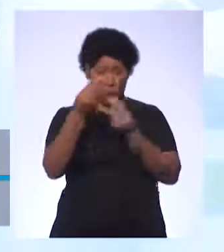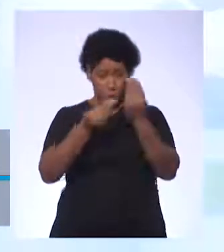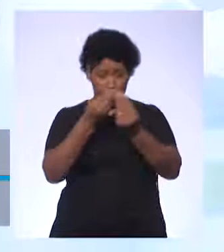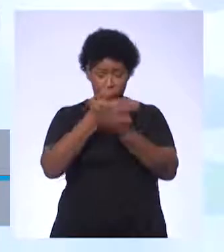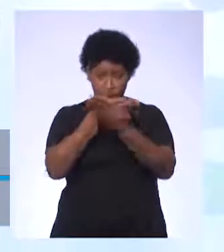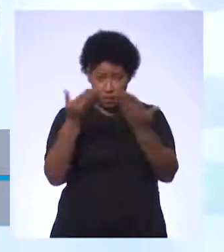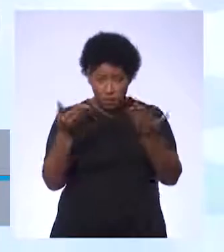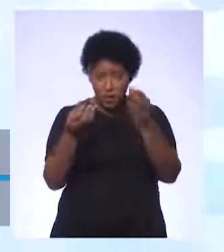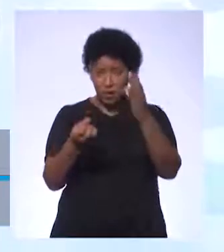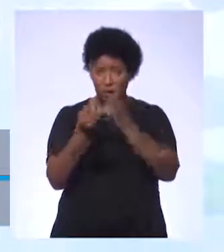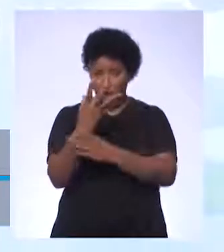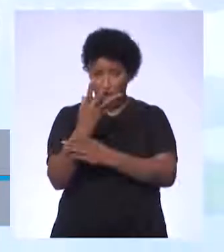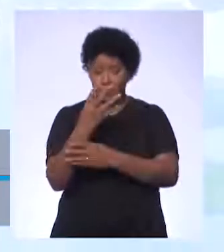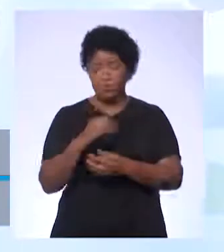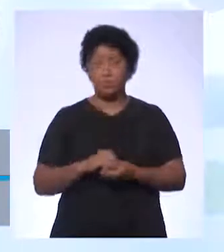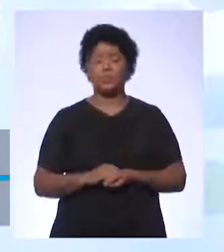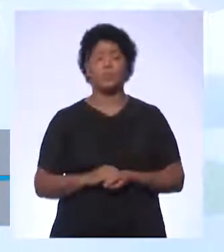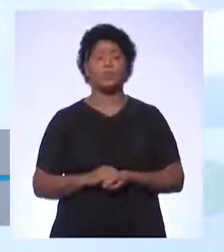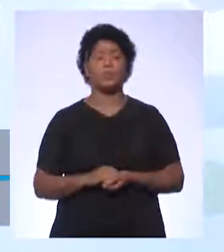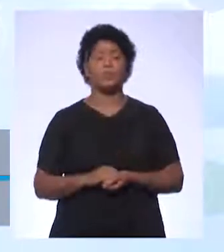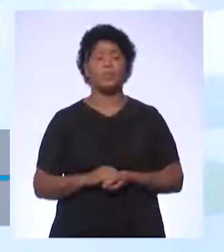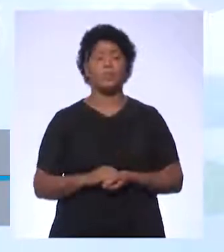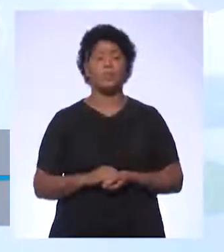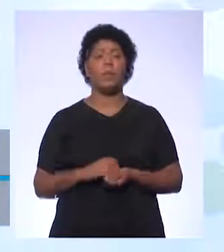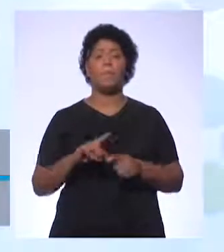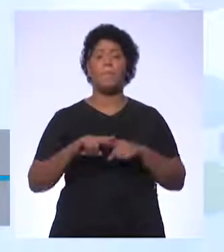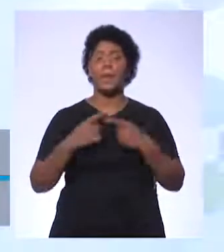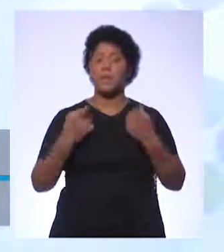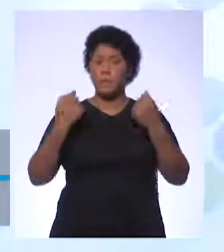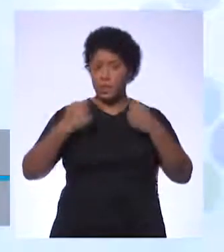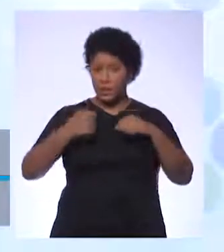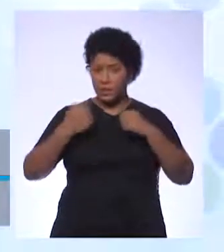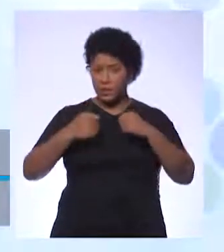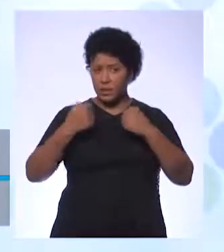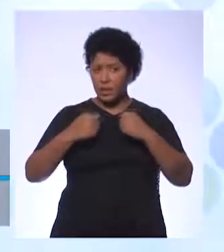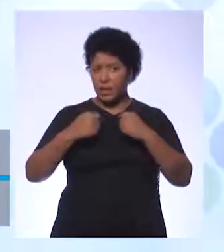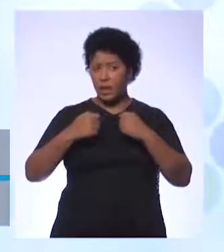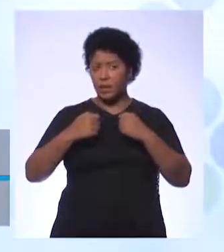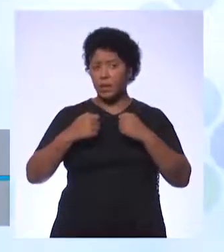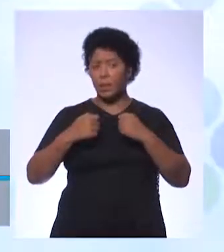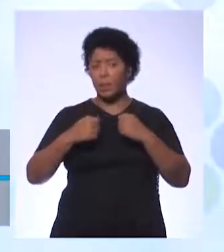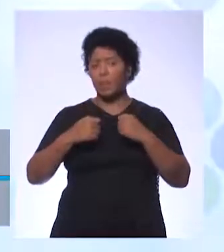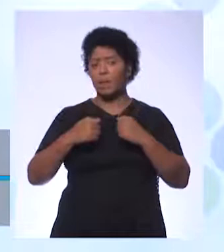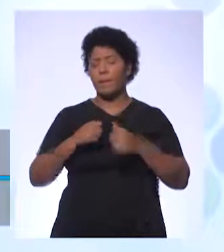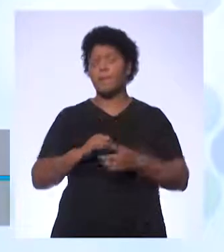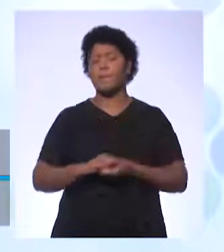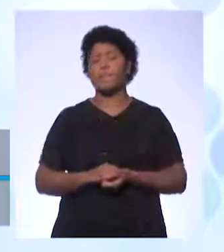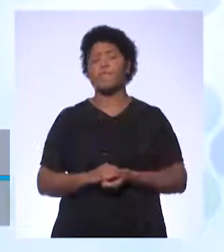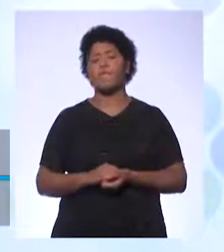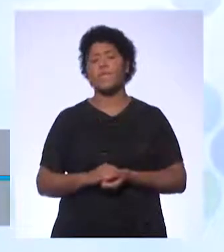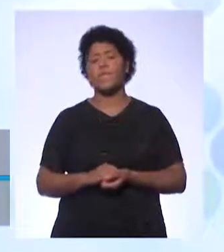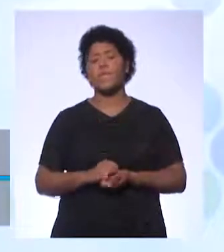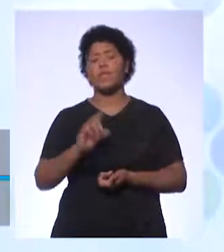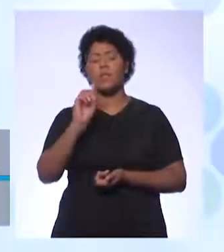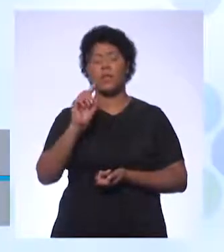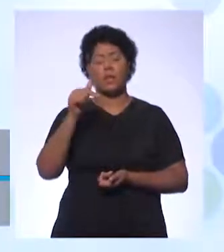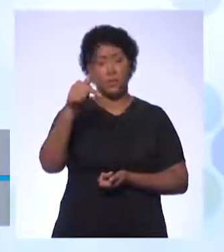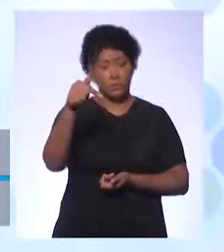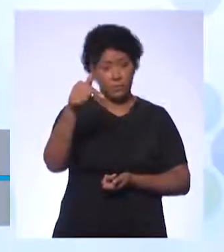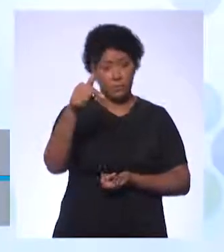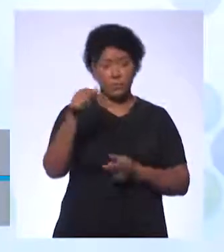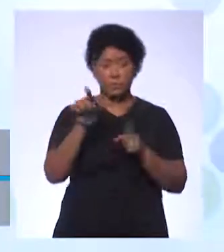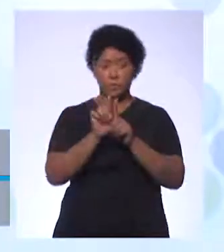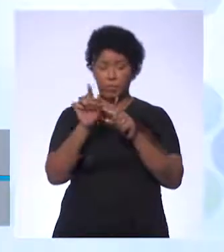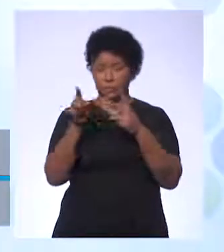seu áudio. Isso aí não tem problema, mas tem que aparecer lá os principais, que não podem faltar. No caso, Dom Quixote